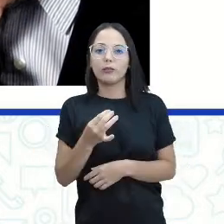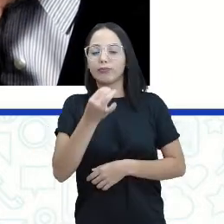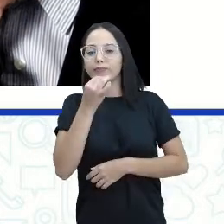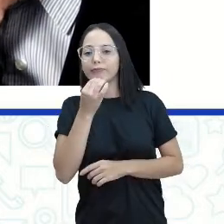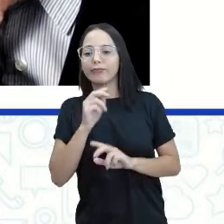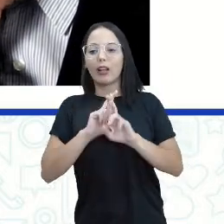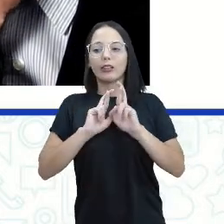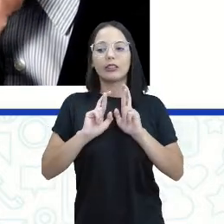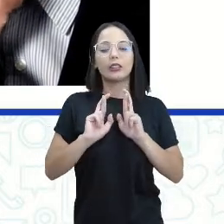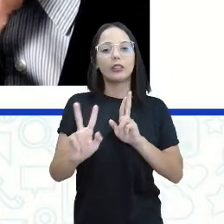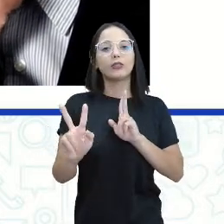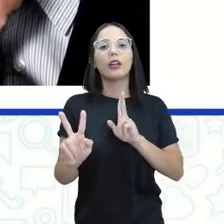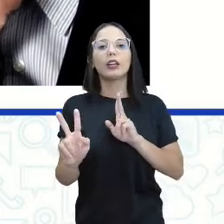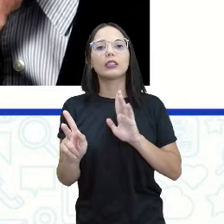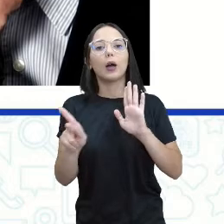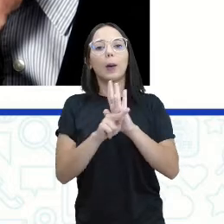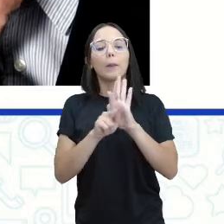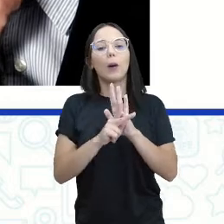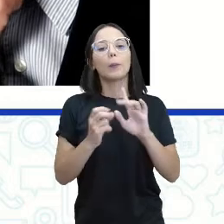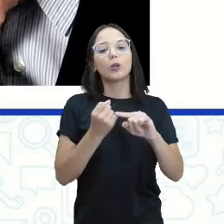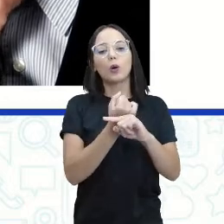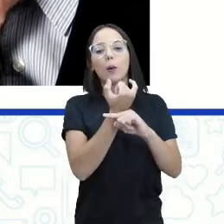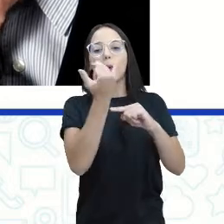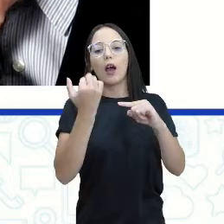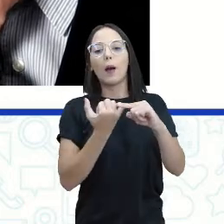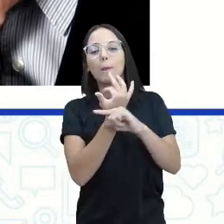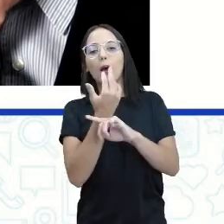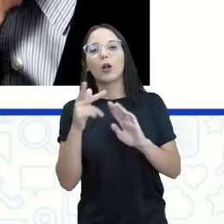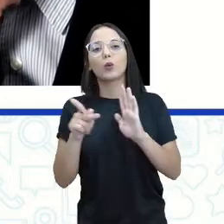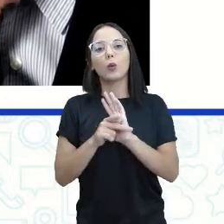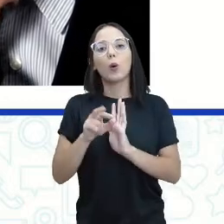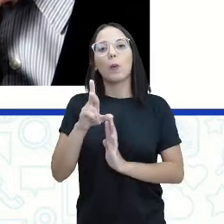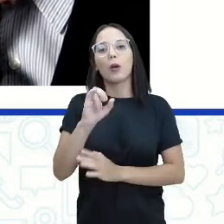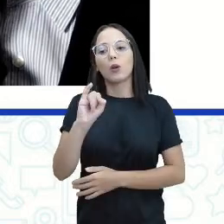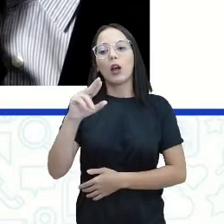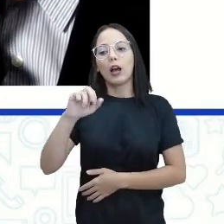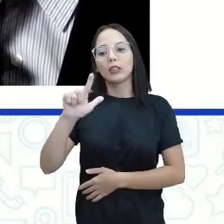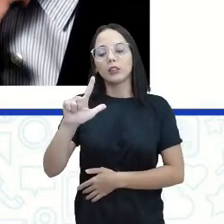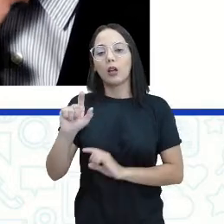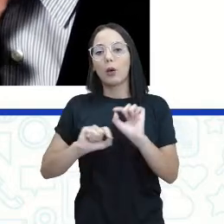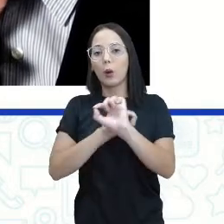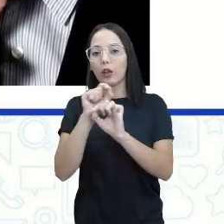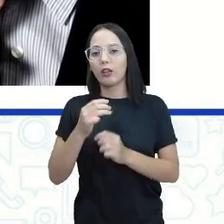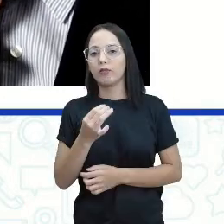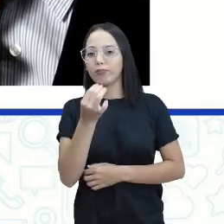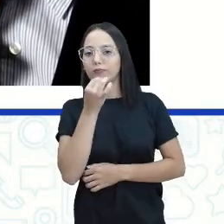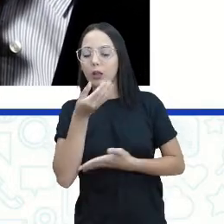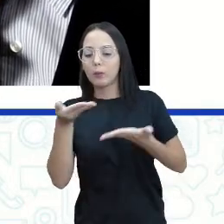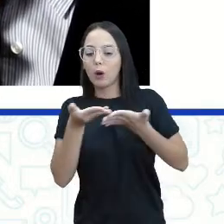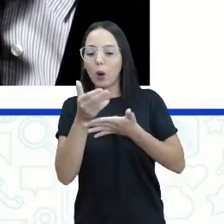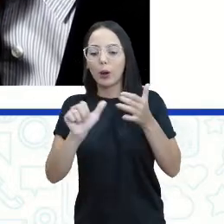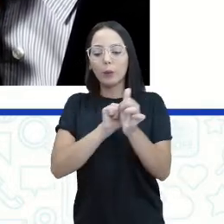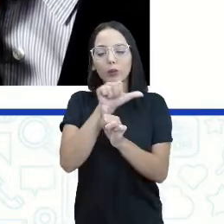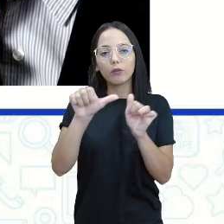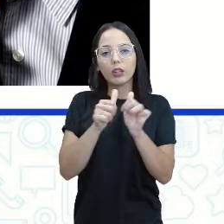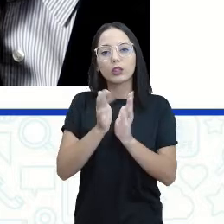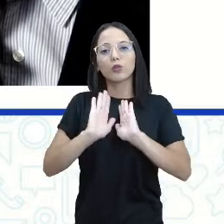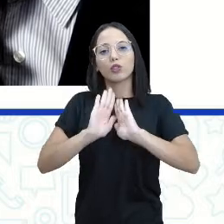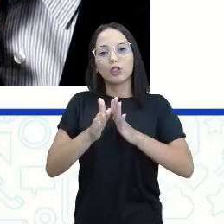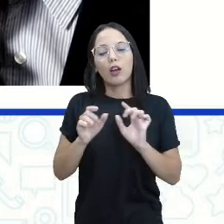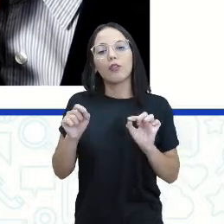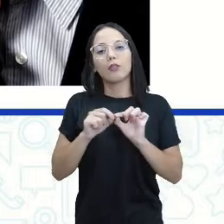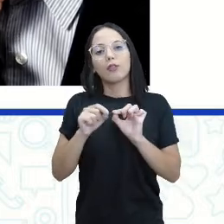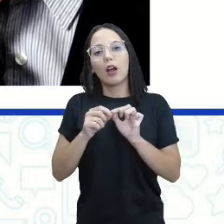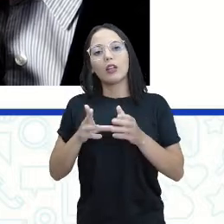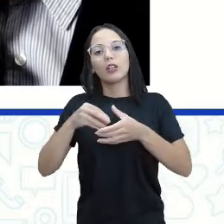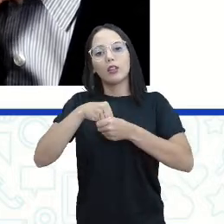grande diferença da potenciação com o expoente racional é porque a gente, ao invés de fazer aquelas modificações que a gente geralmente